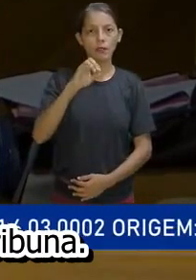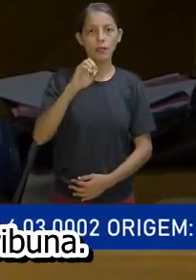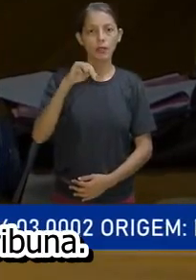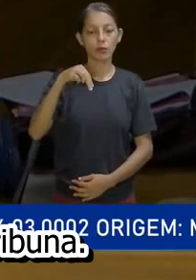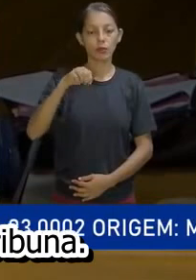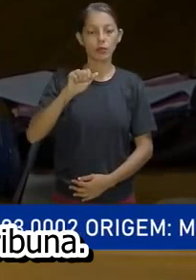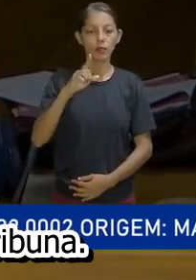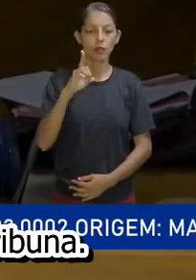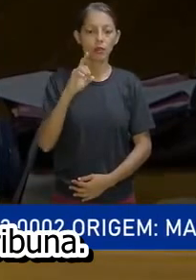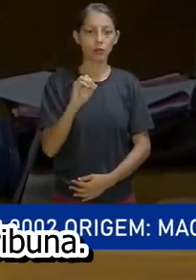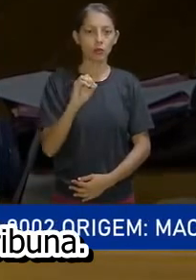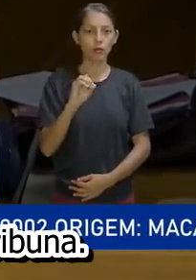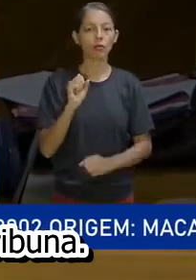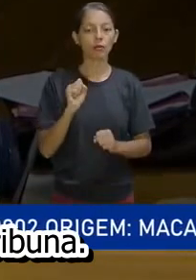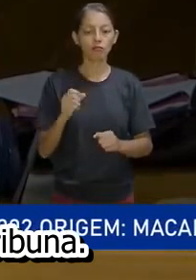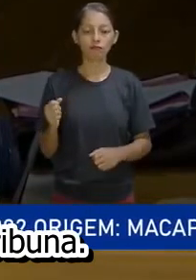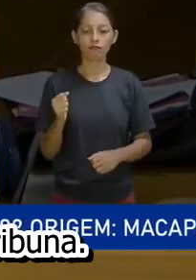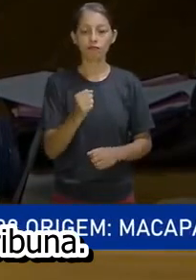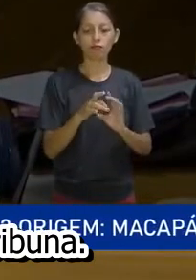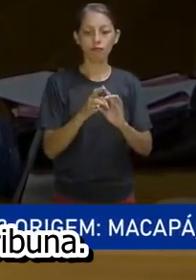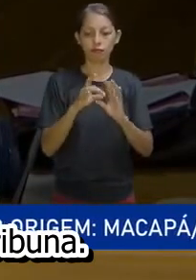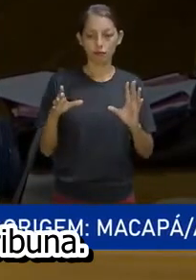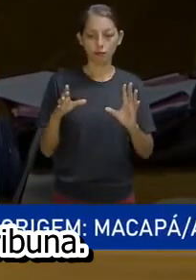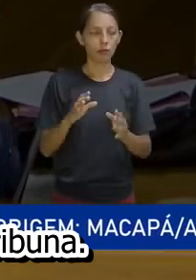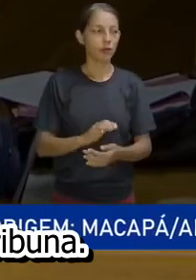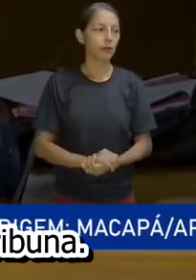Azevedo. Vossa Excelência pode sustentar, doutor, na tribuna?